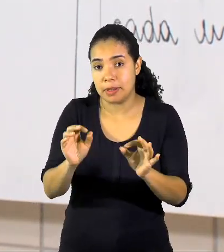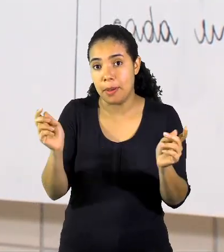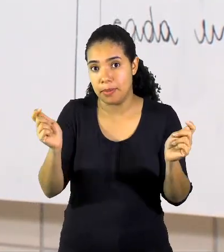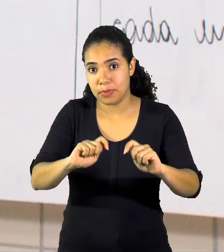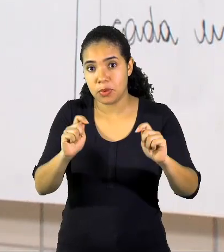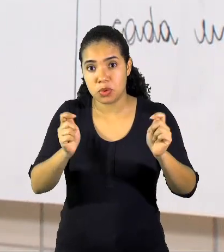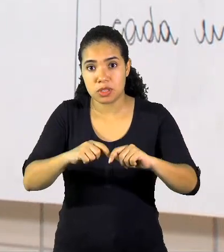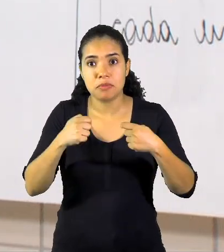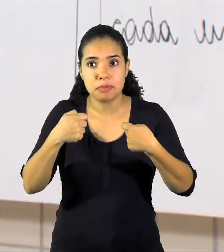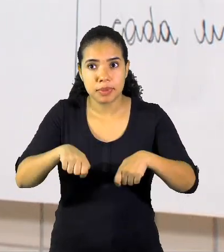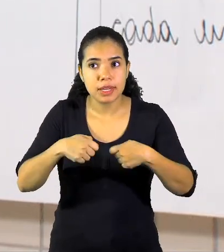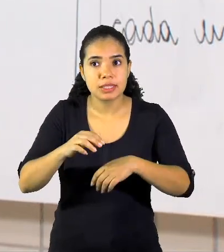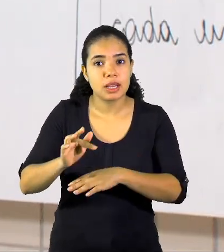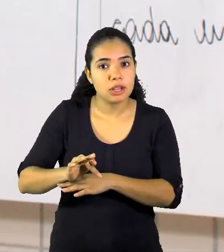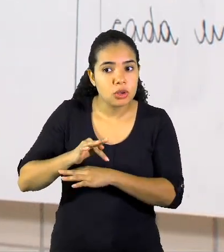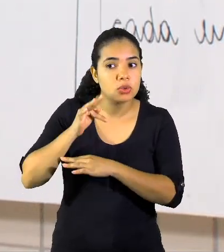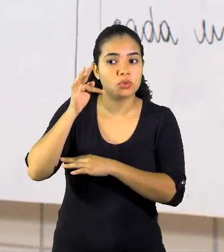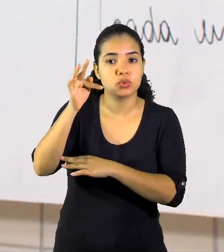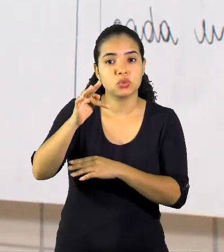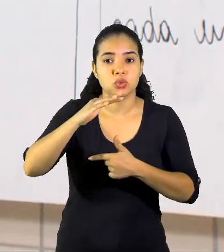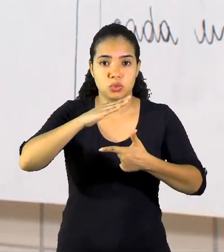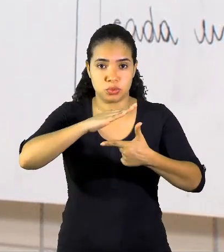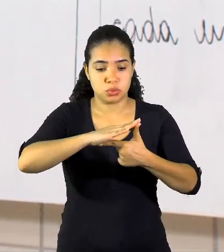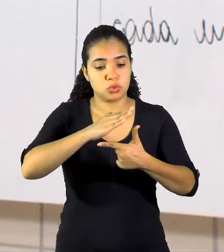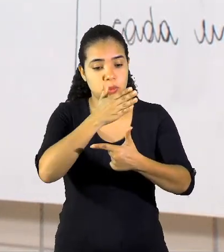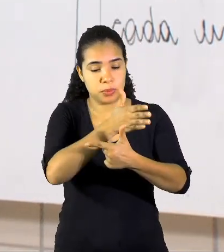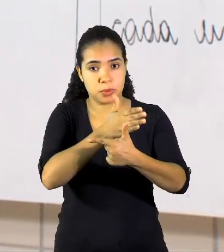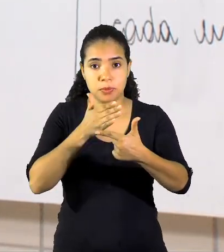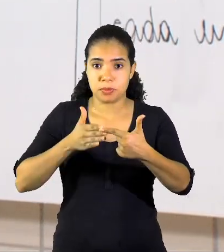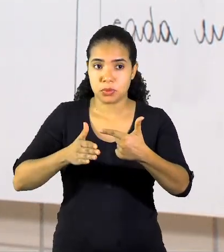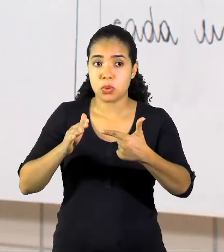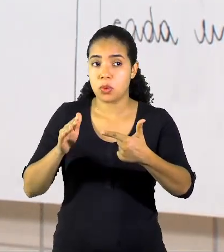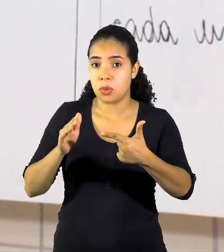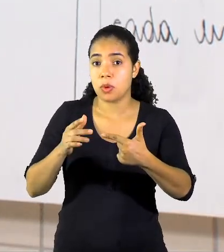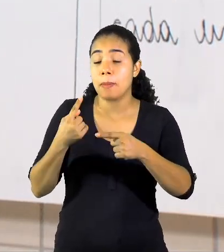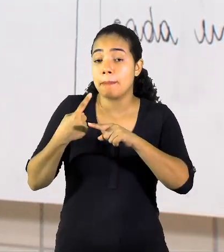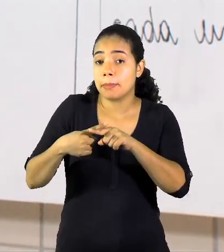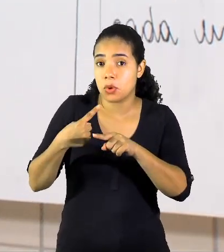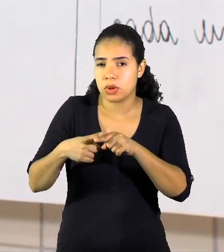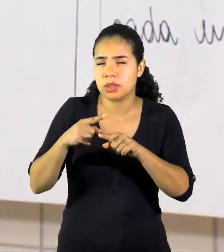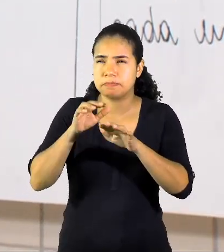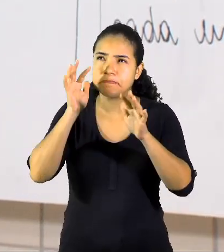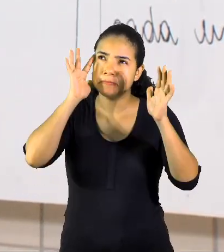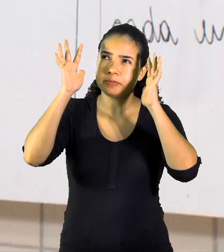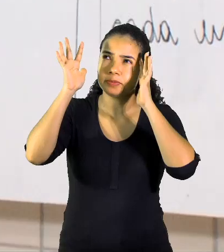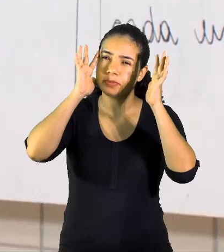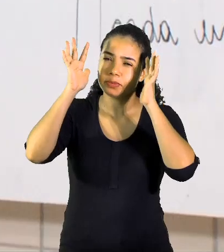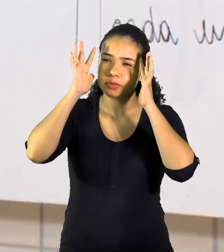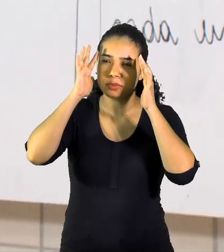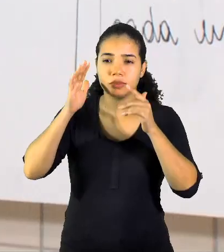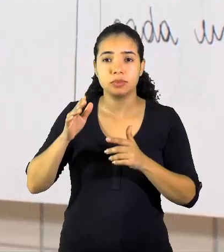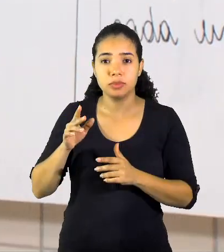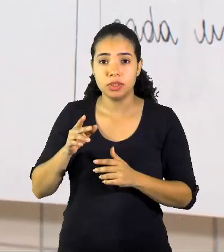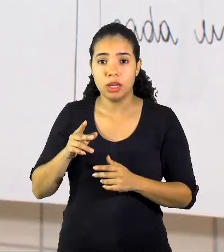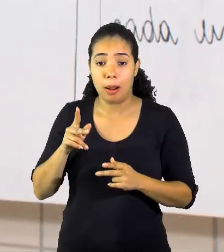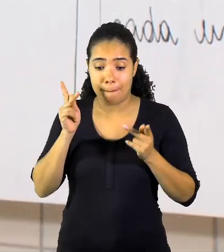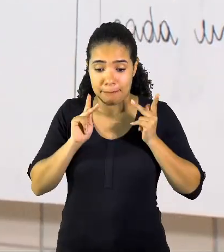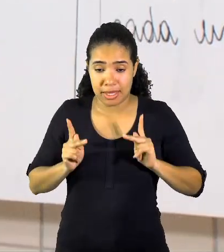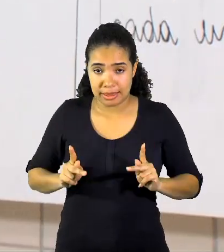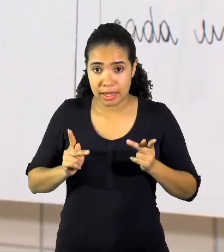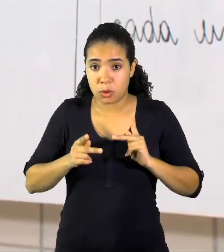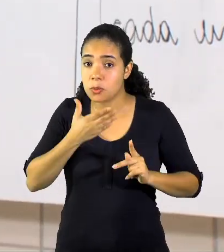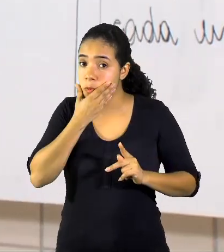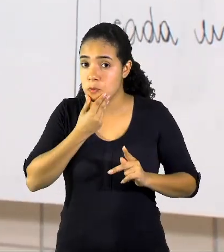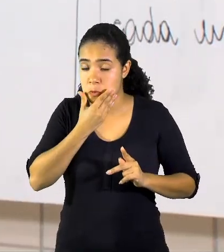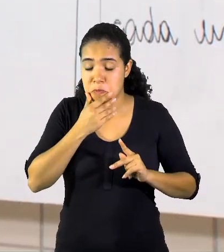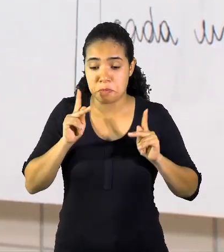você precisar utilizar o Teorema de Pitágoras é muito grande. Por quê? Vamos pensar que Pitágoras viveu na Grécia Antiga